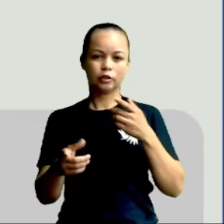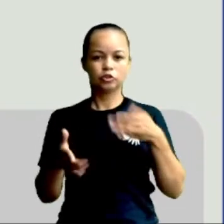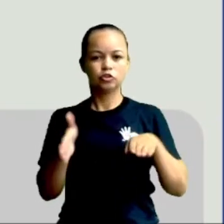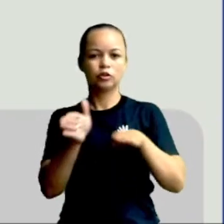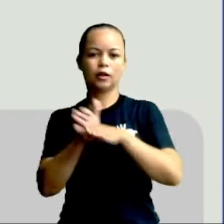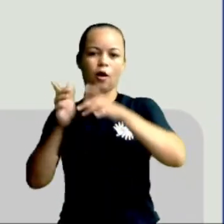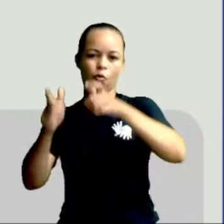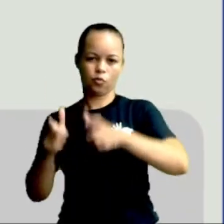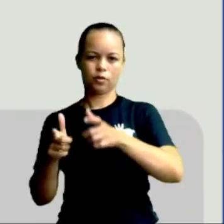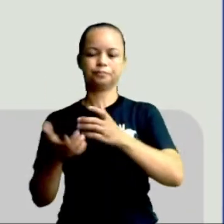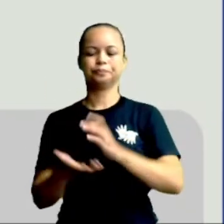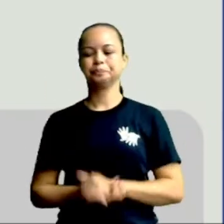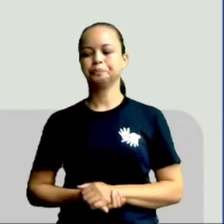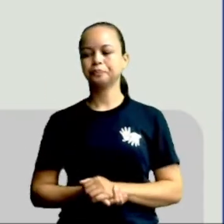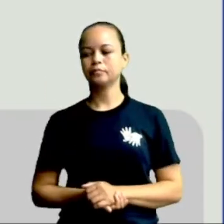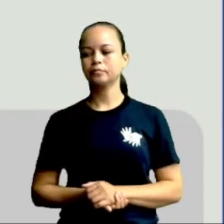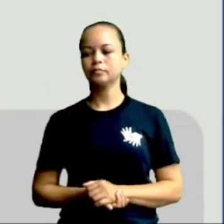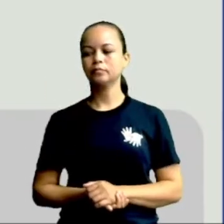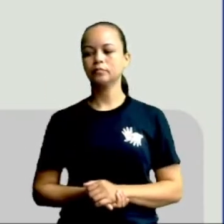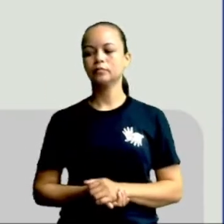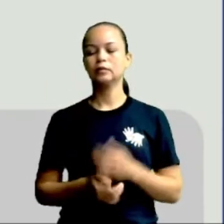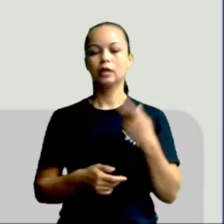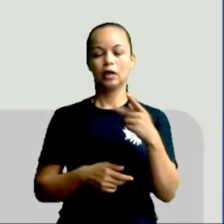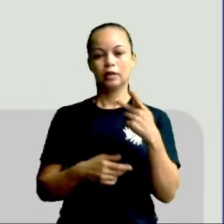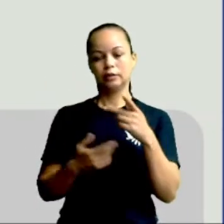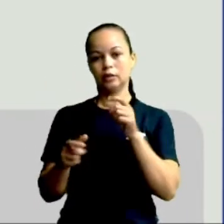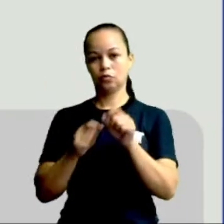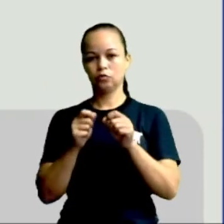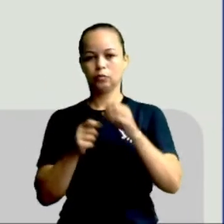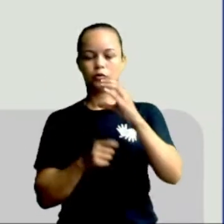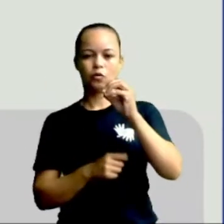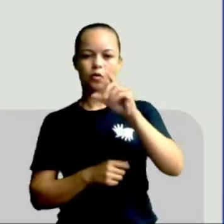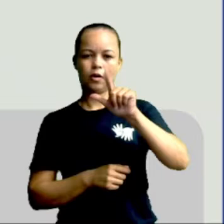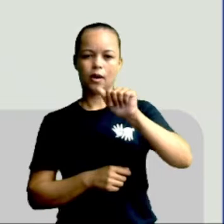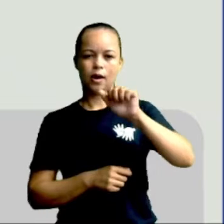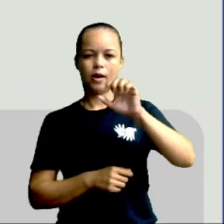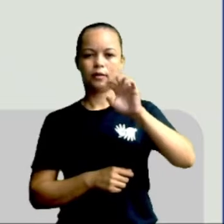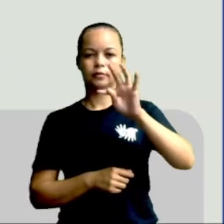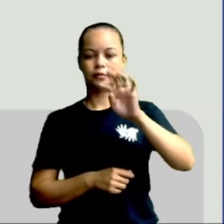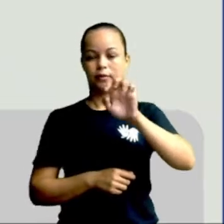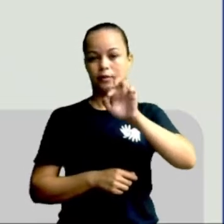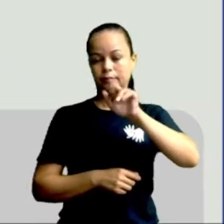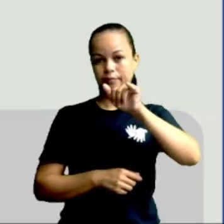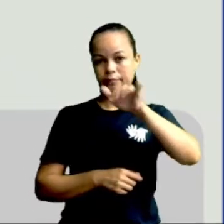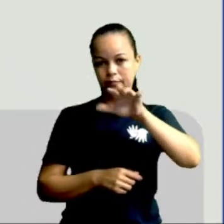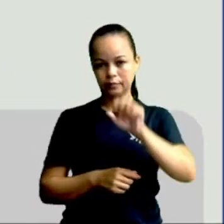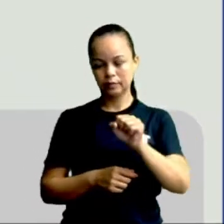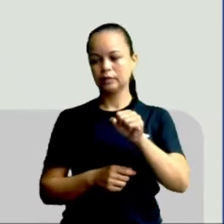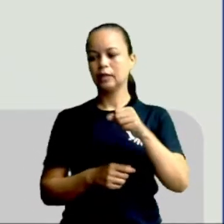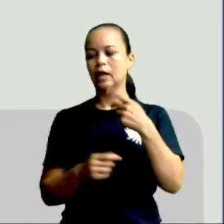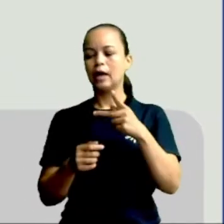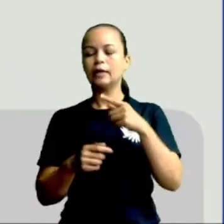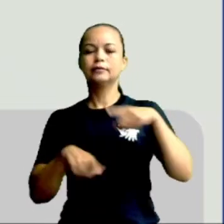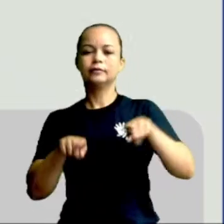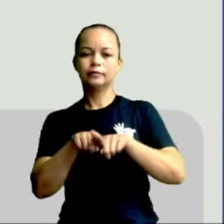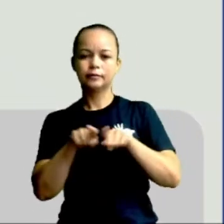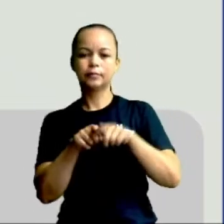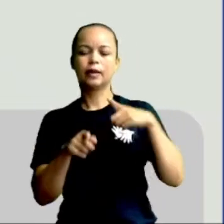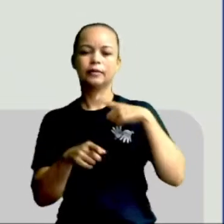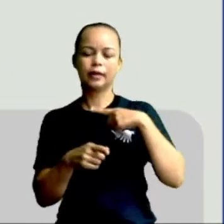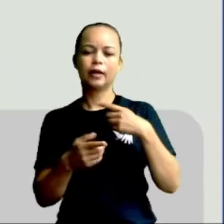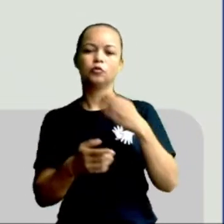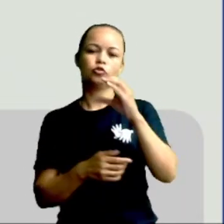quer. Então, aí, ó, os pontos colaterais, como eu falei para vocês. Além dos pontos cardeais, temos também os